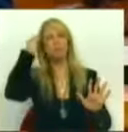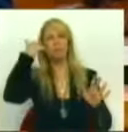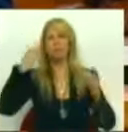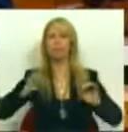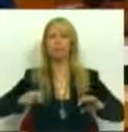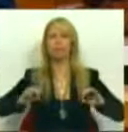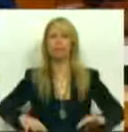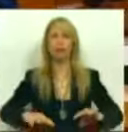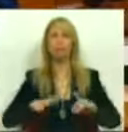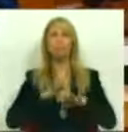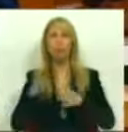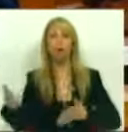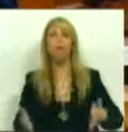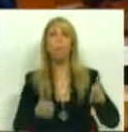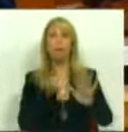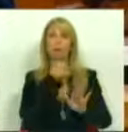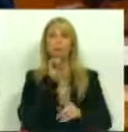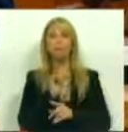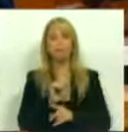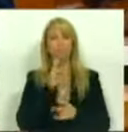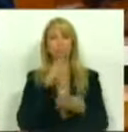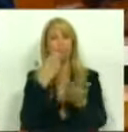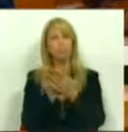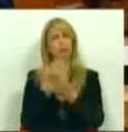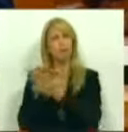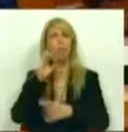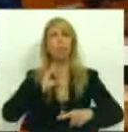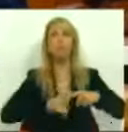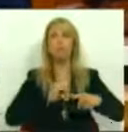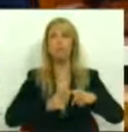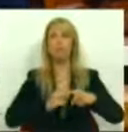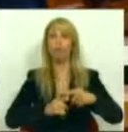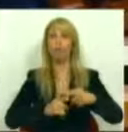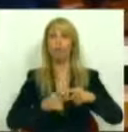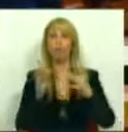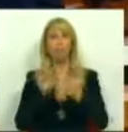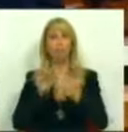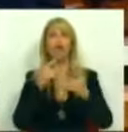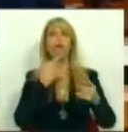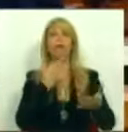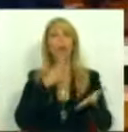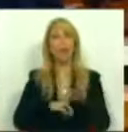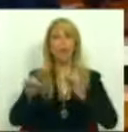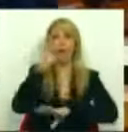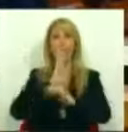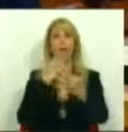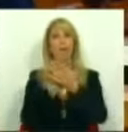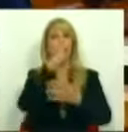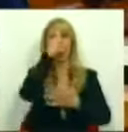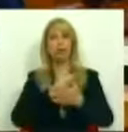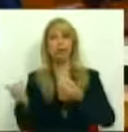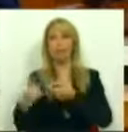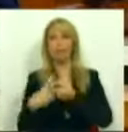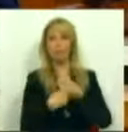caminhos trilhados e dos contágios positivos que a realidade europeia suscitou nos Estados-membros.